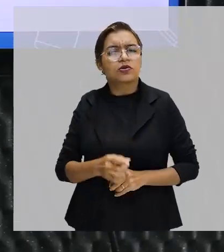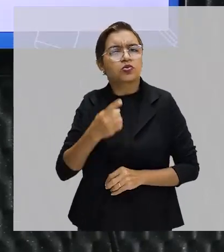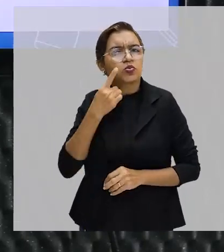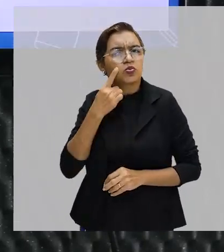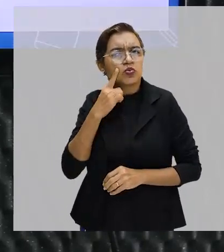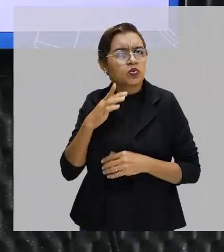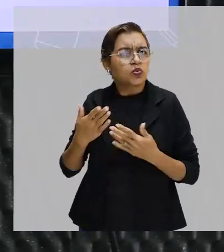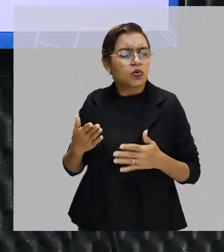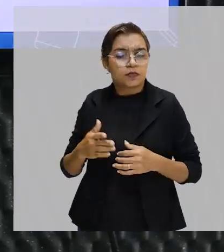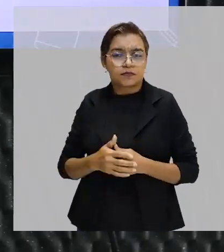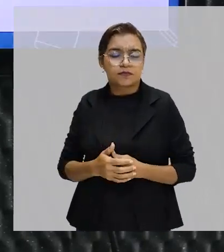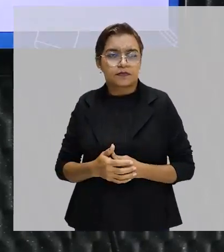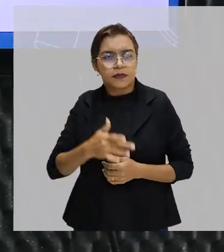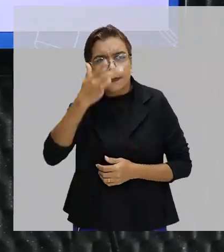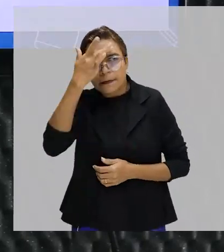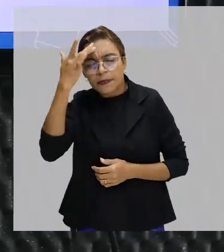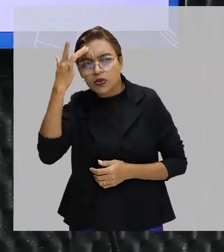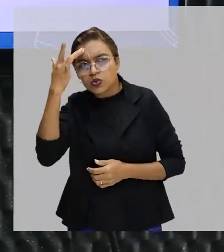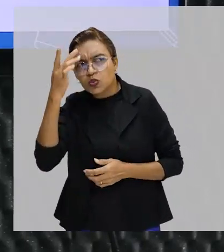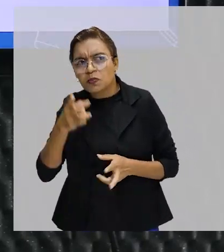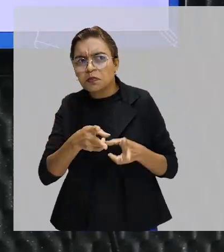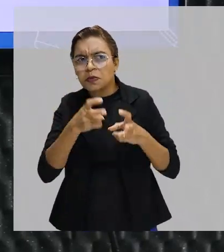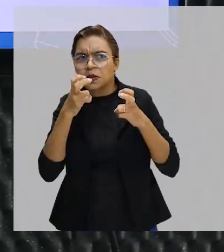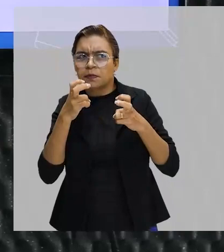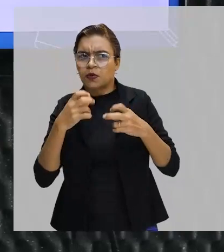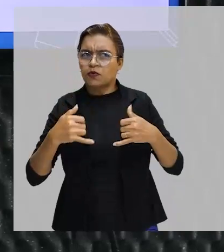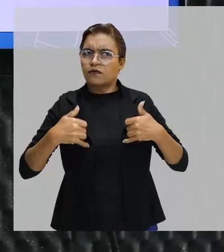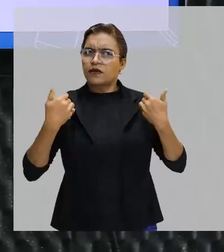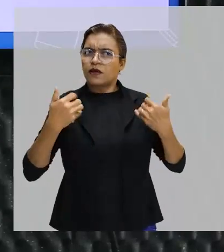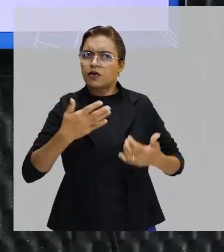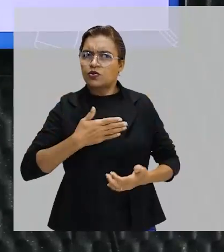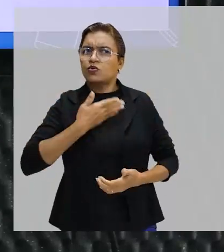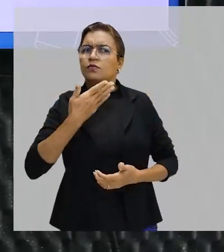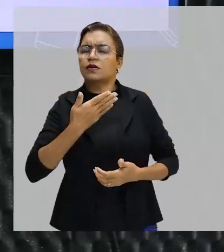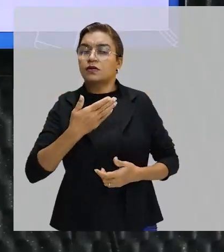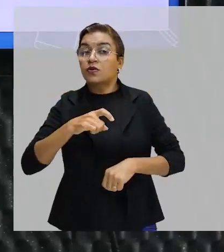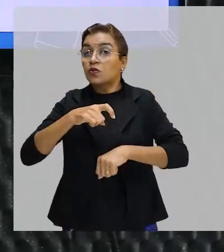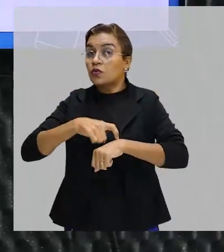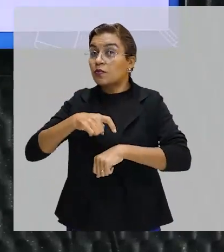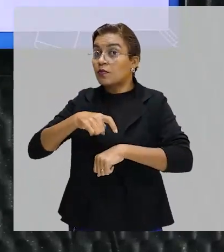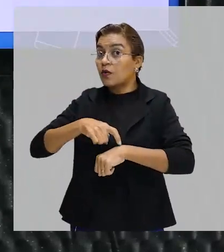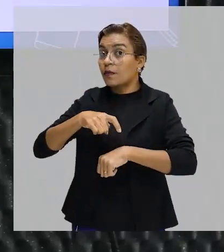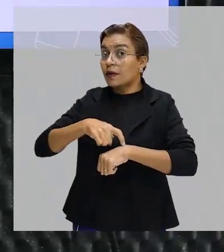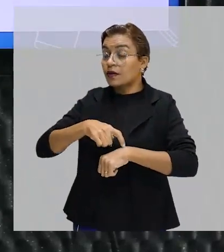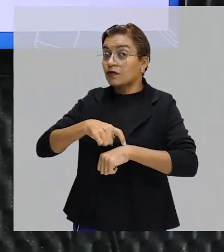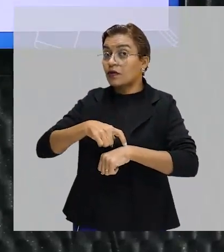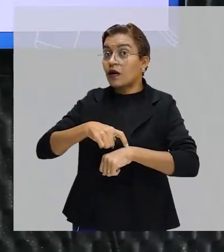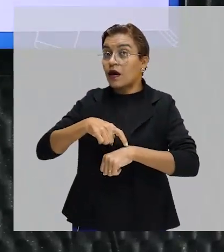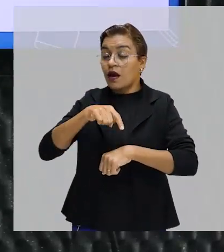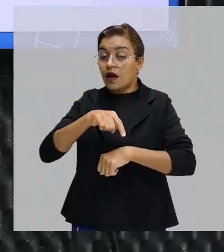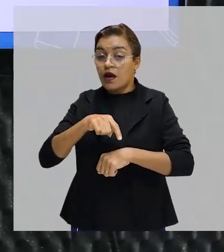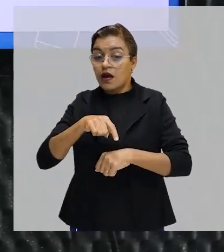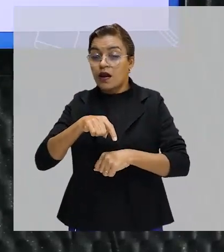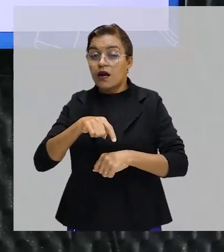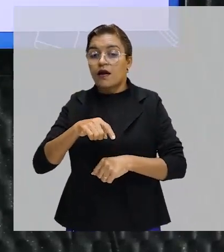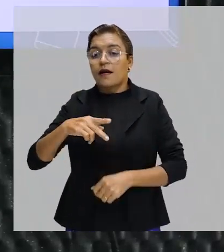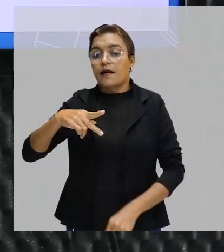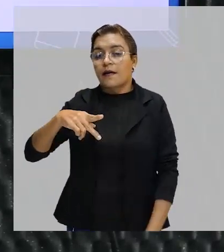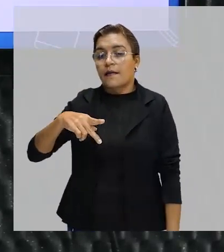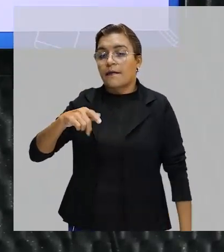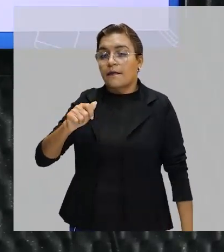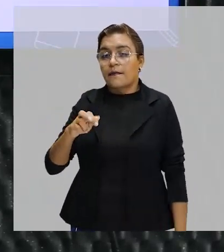é: a pessoa ouviu falar do aniversário surpresa enquanto ela estava no parque ou